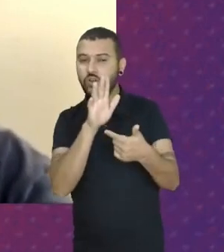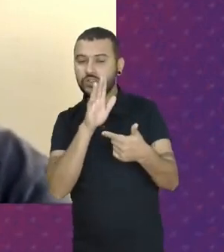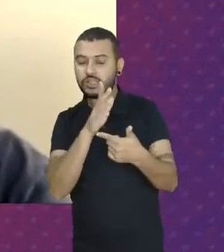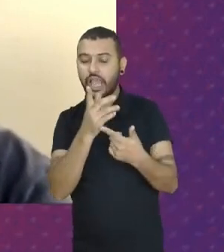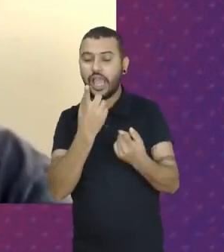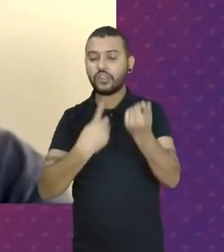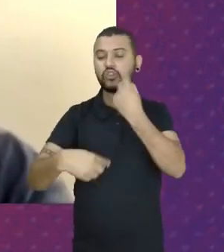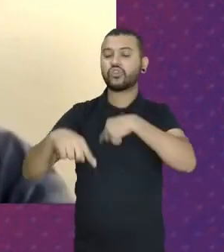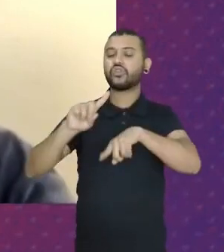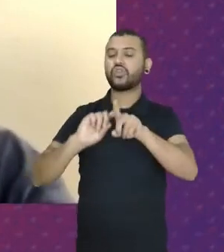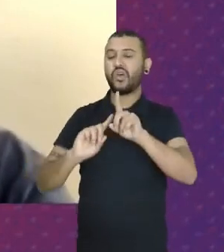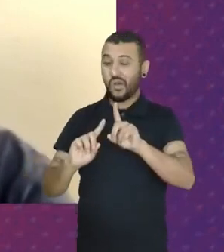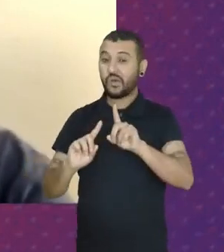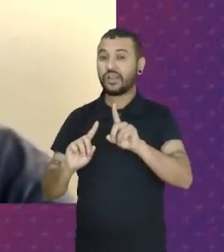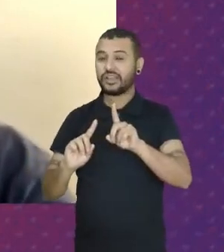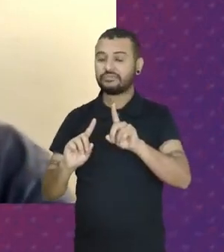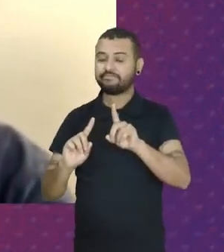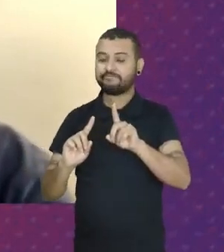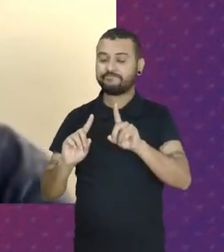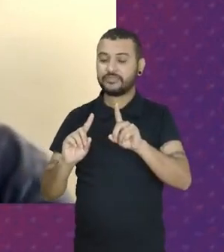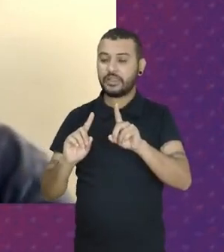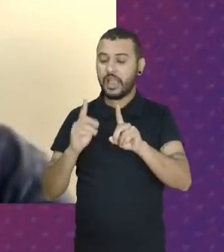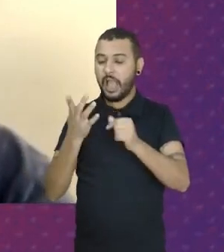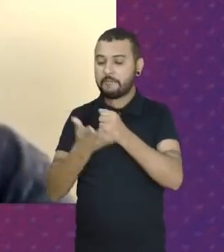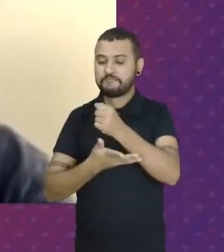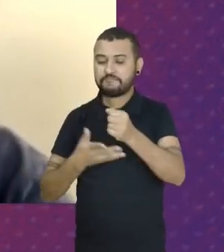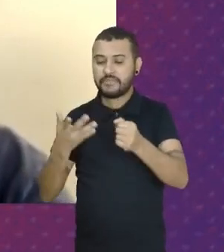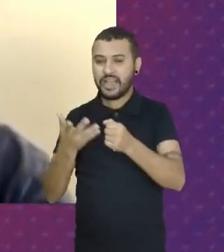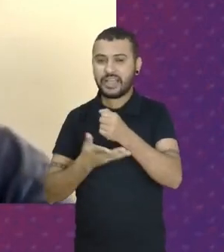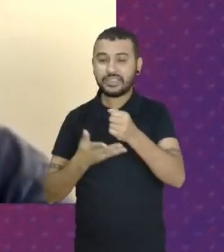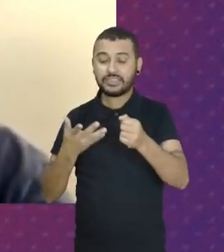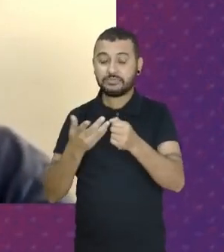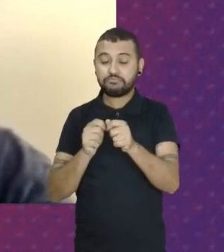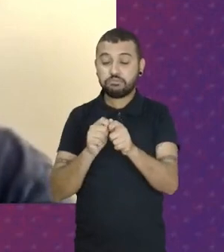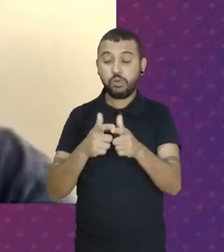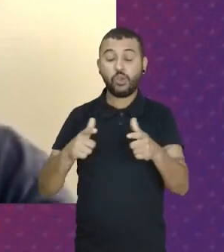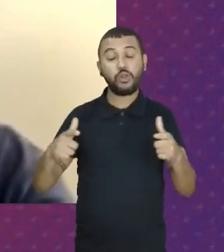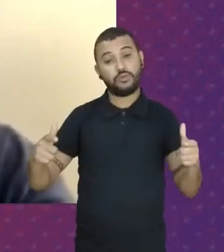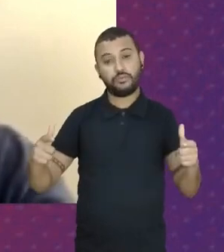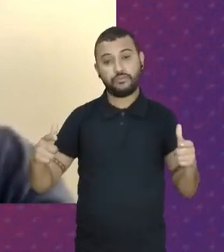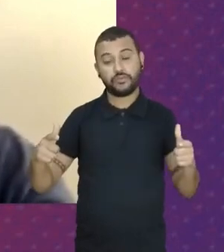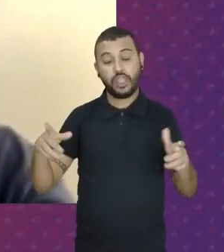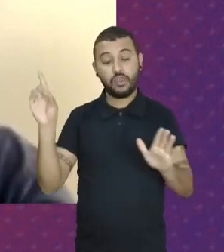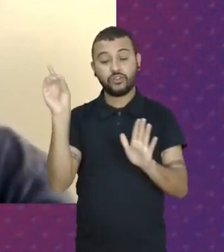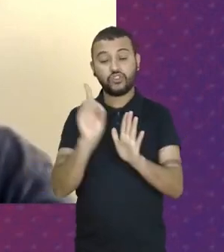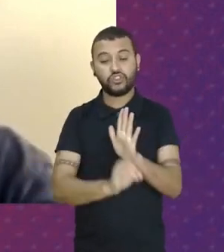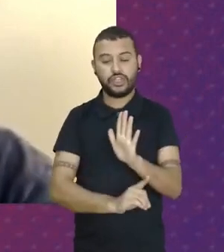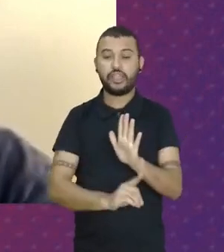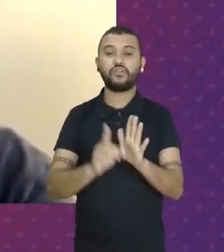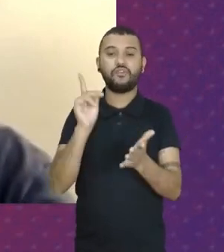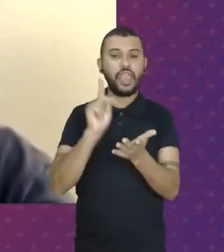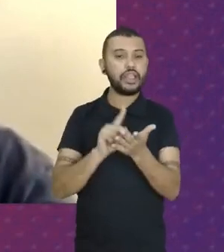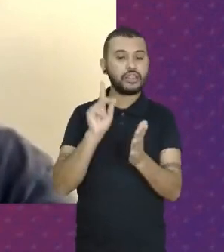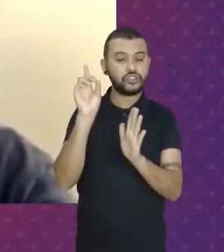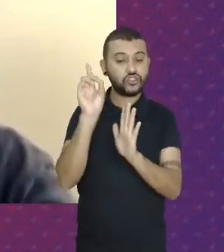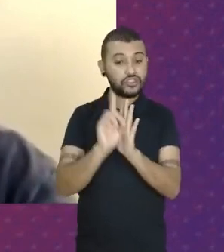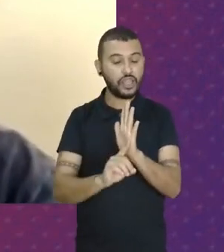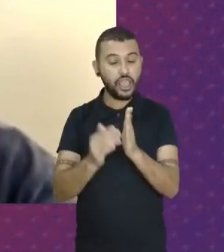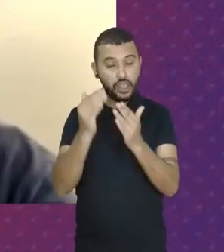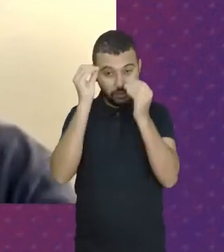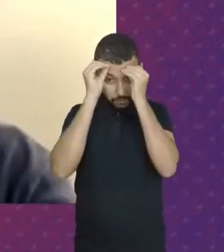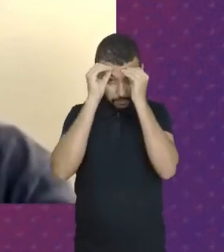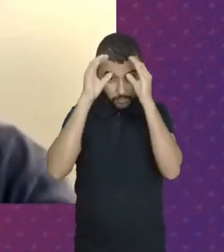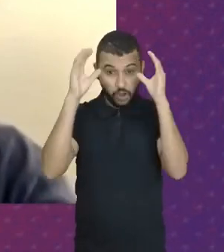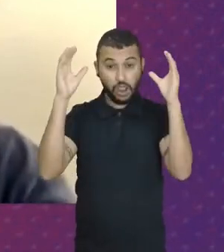transição, ela conformou as bases para ampliação do direito à creche, né, para a compreensão da